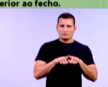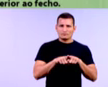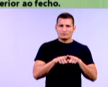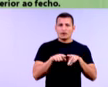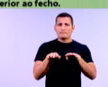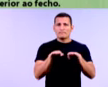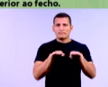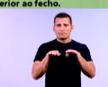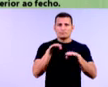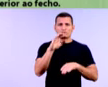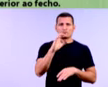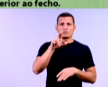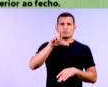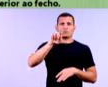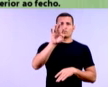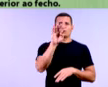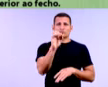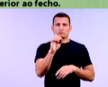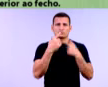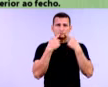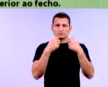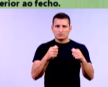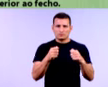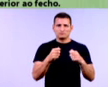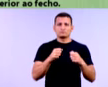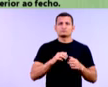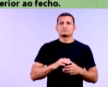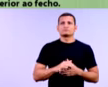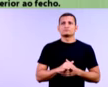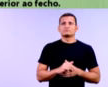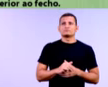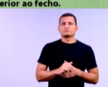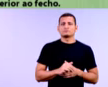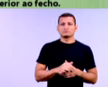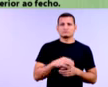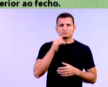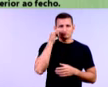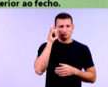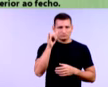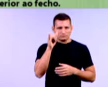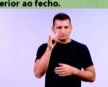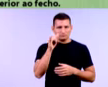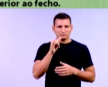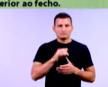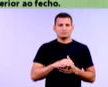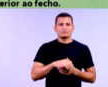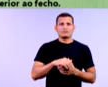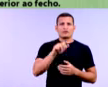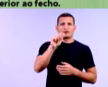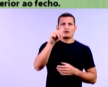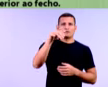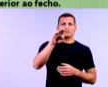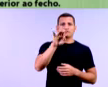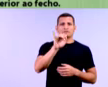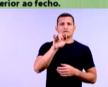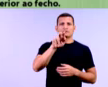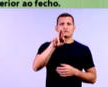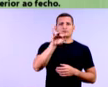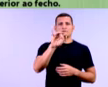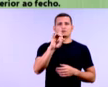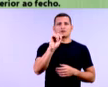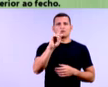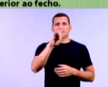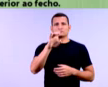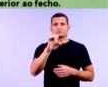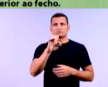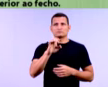é isso que vai garantir a clareza textual. Então, evitando a ambiguidade. Aqui já dei a resposta. Já dei a resposta. Ok.